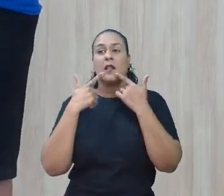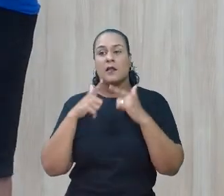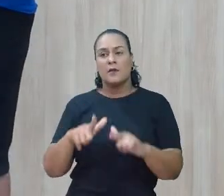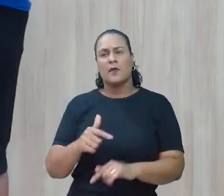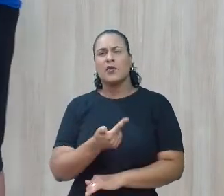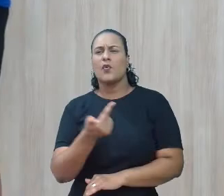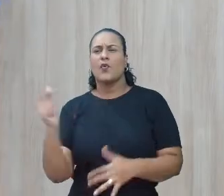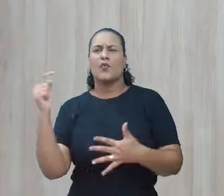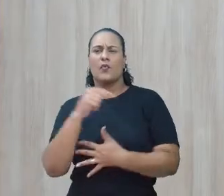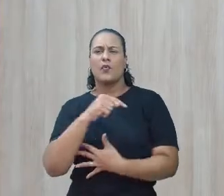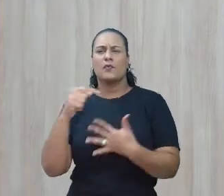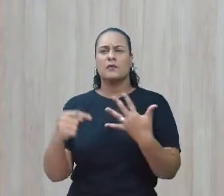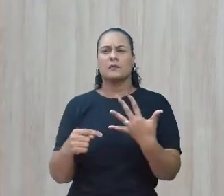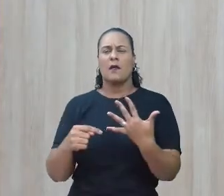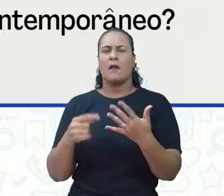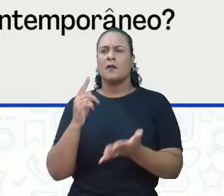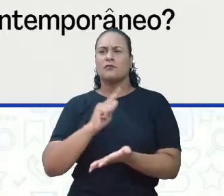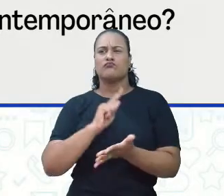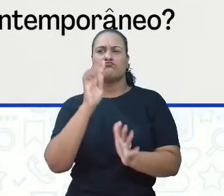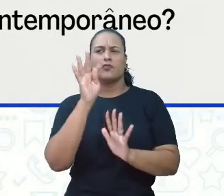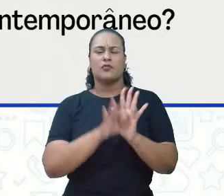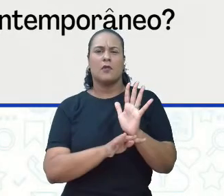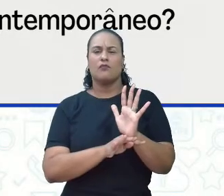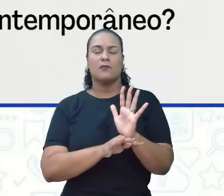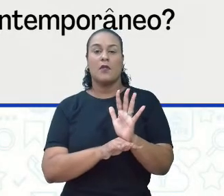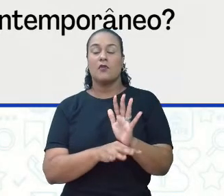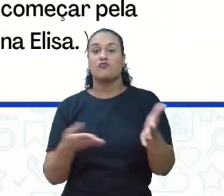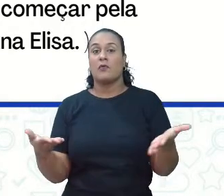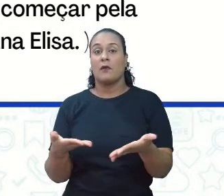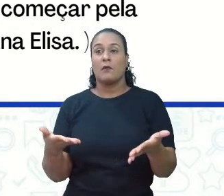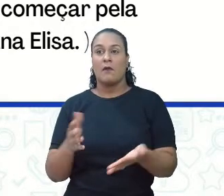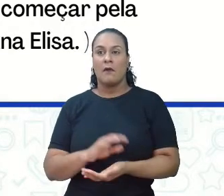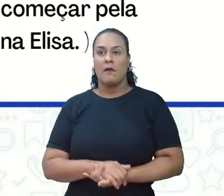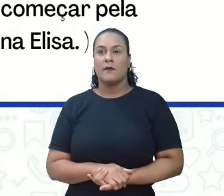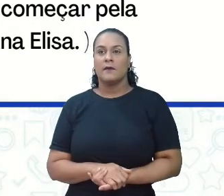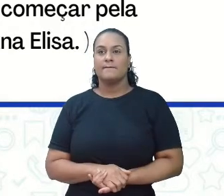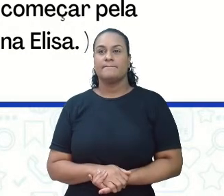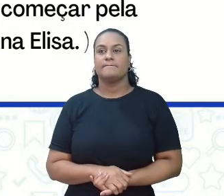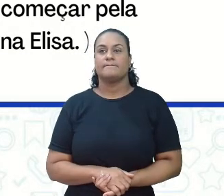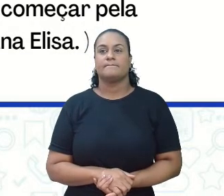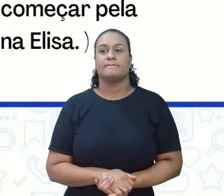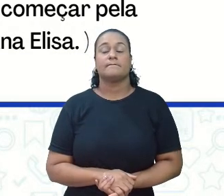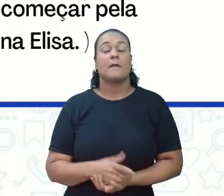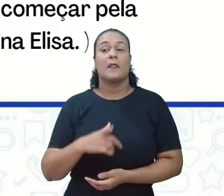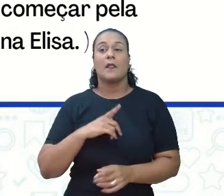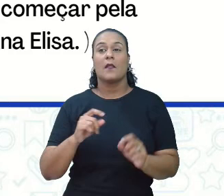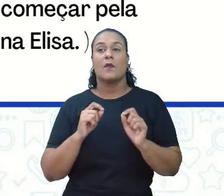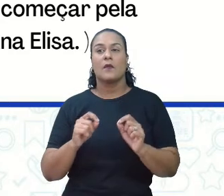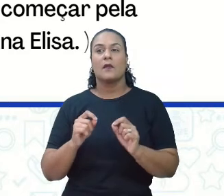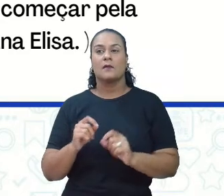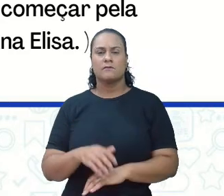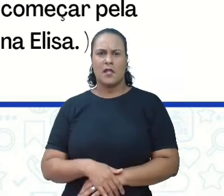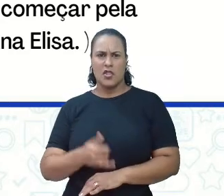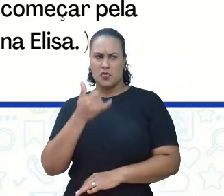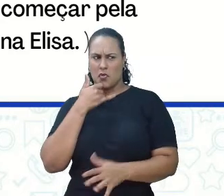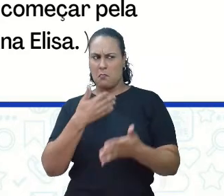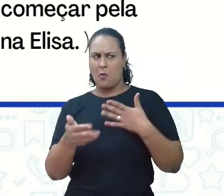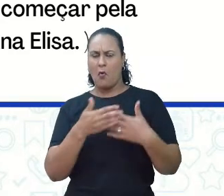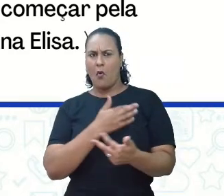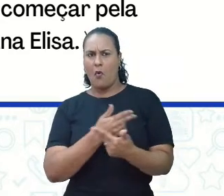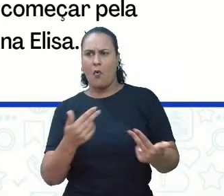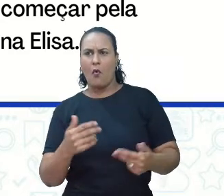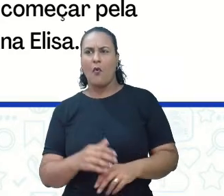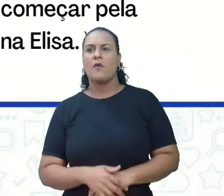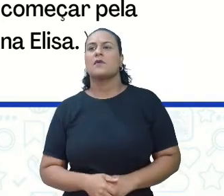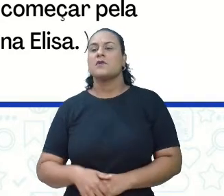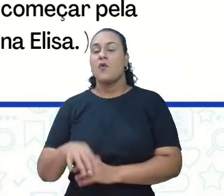que outros elementos dão a impressão de ser um texto contemporâneo. Que outros? A gente tem aqui, ó, desculpe aí qualquer coisa,